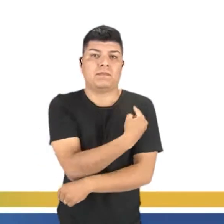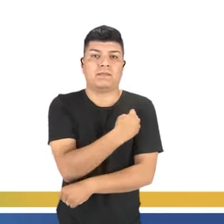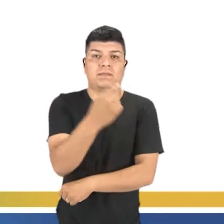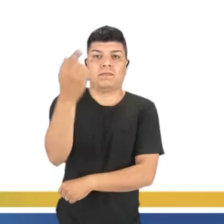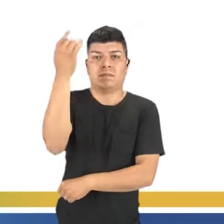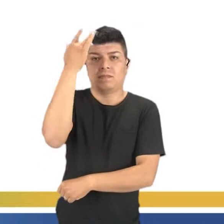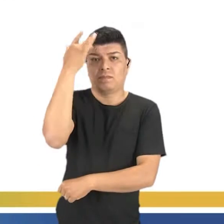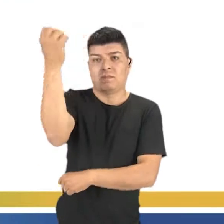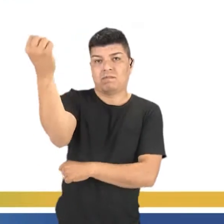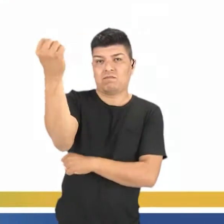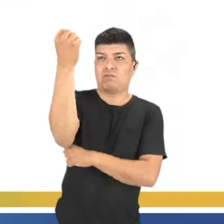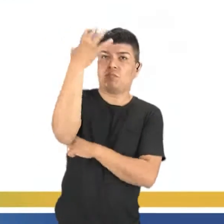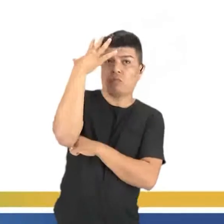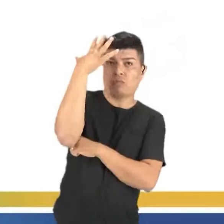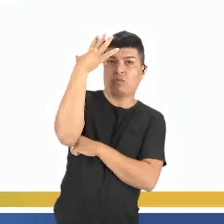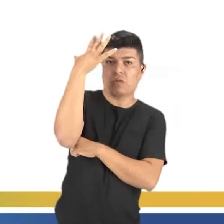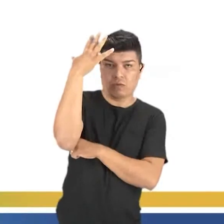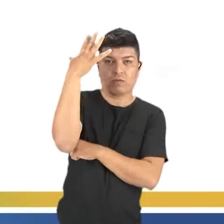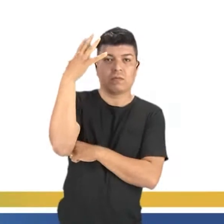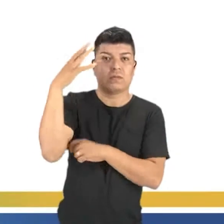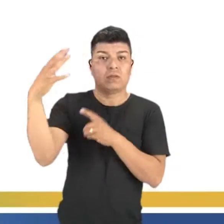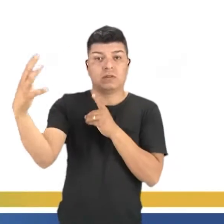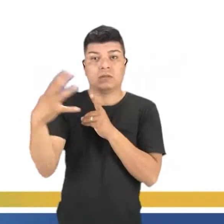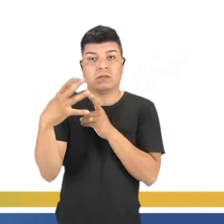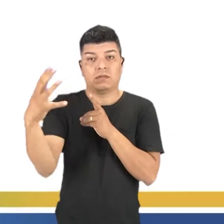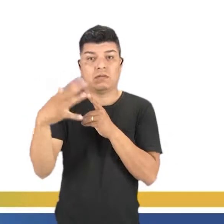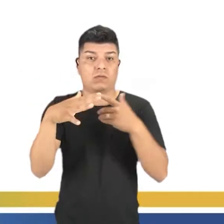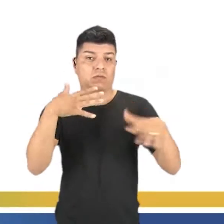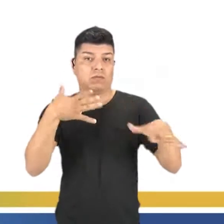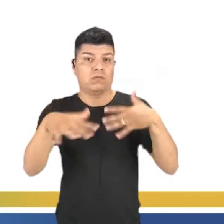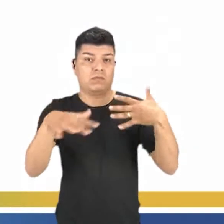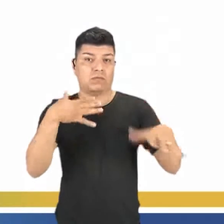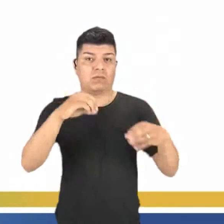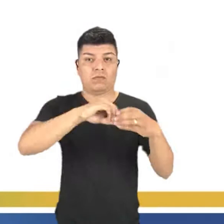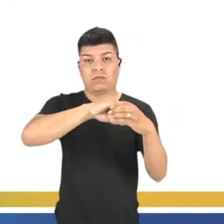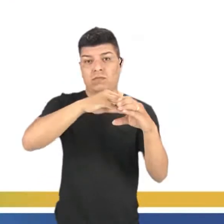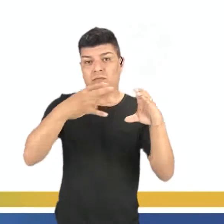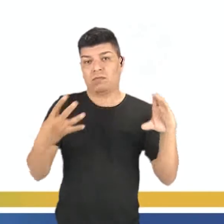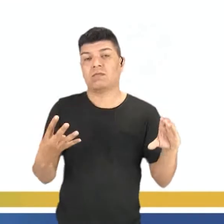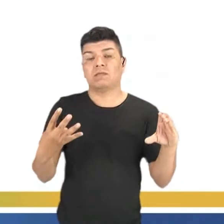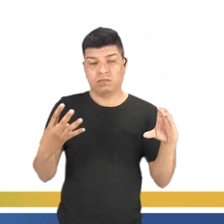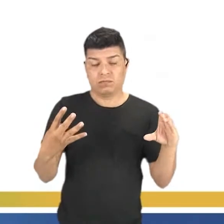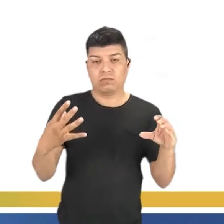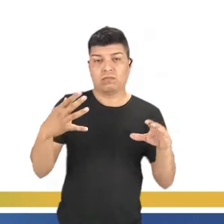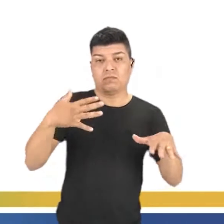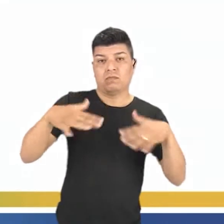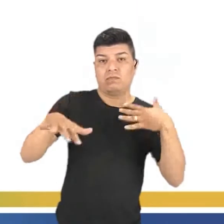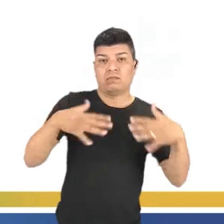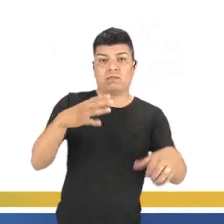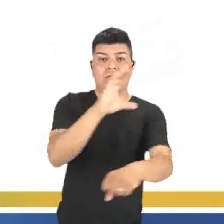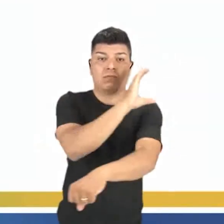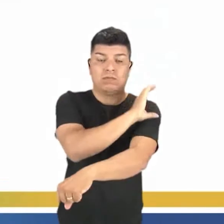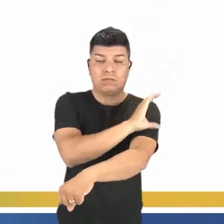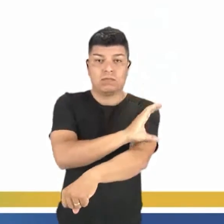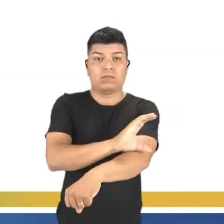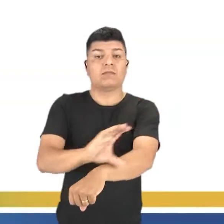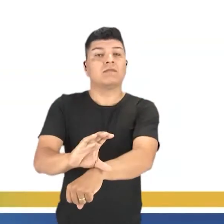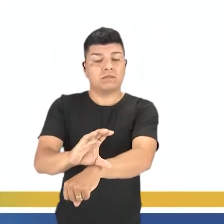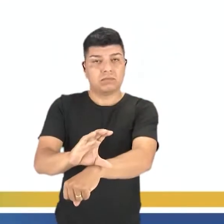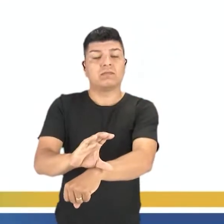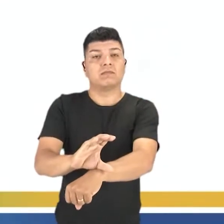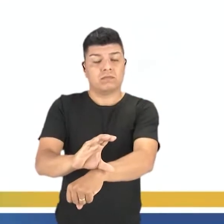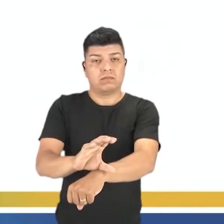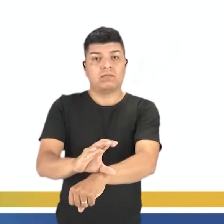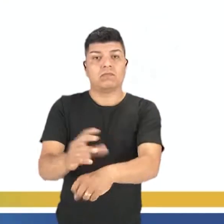Iluminismo. E essa influência, ele foi um movimento, na verdade, se caracteriza como sendo um movimento cultural, tá?